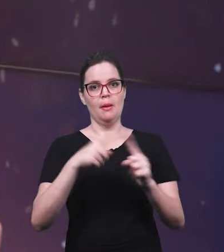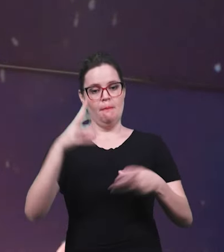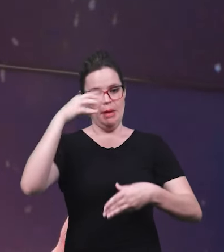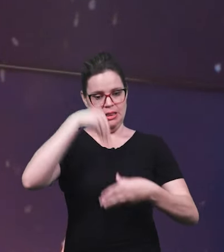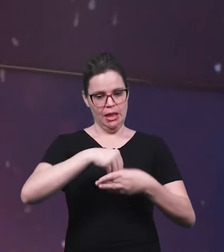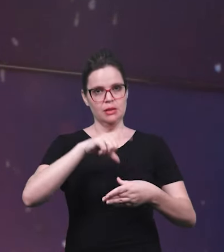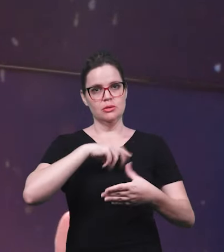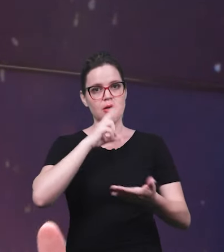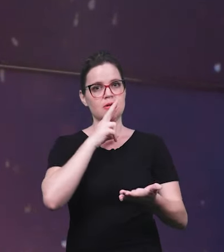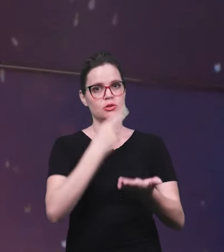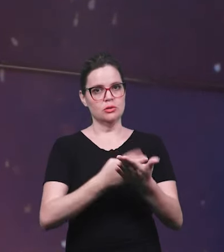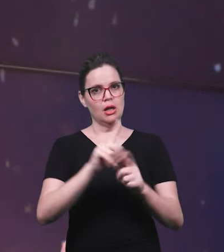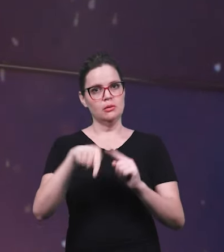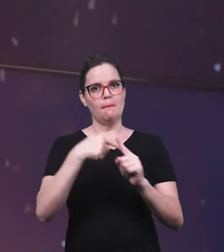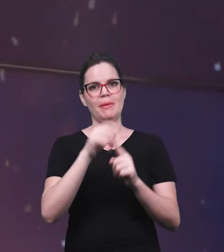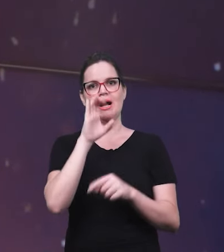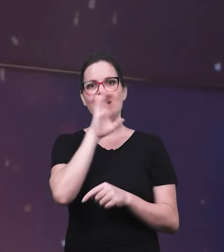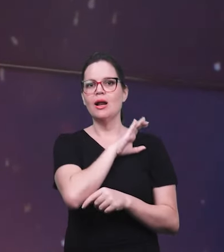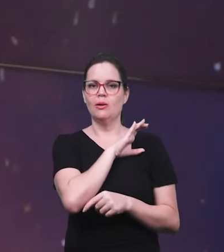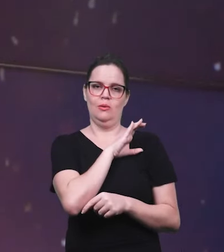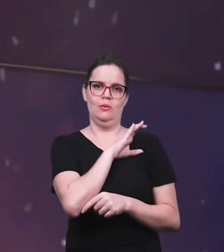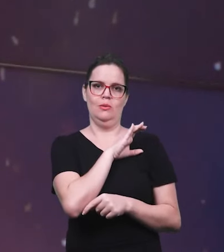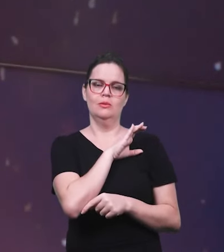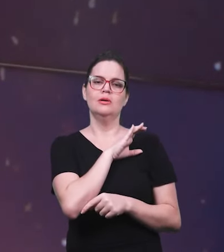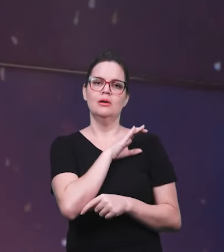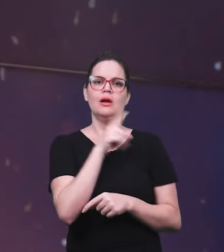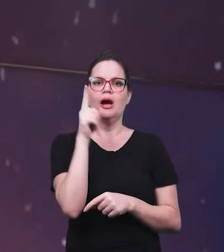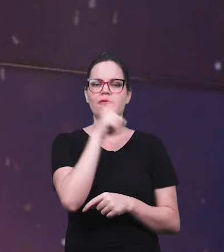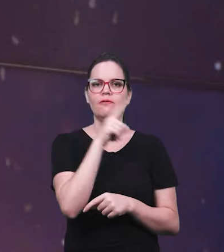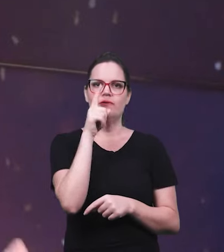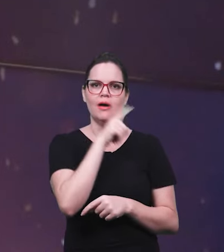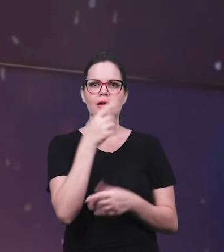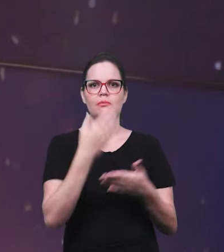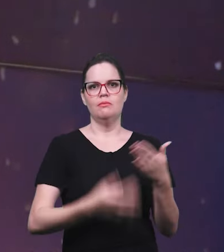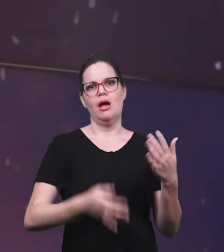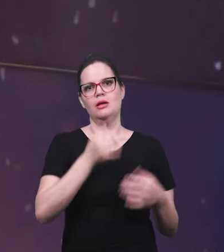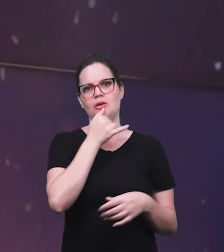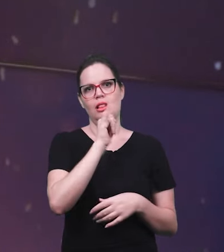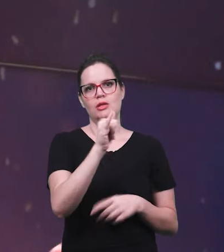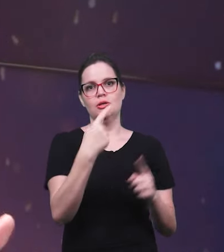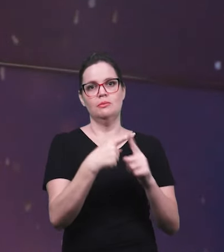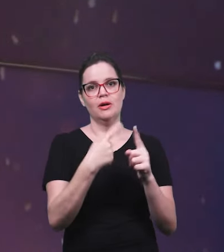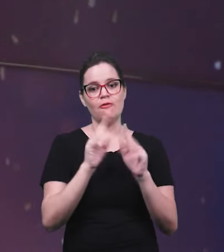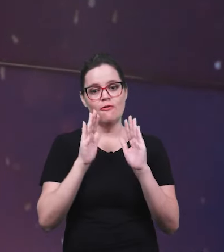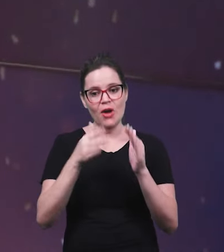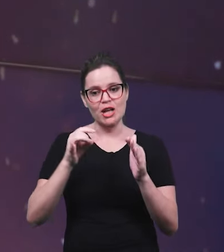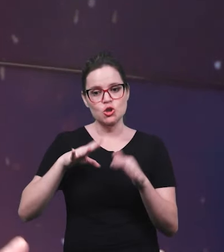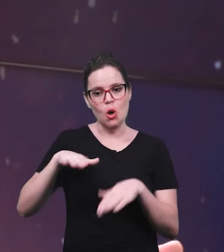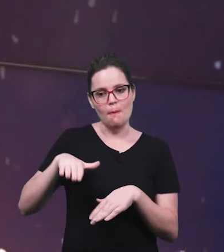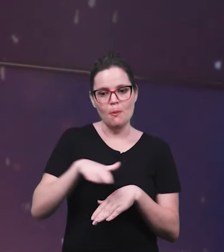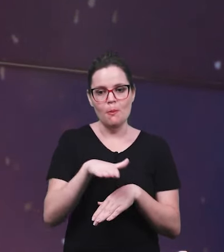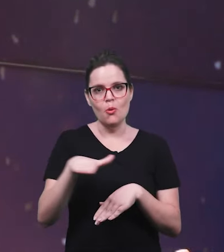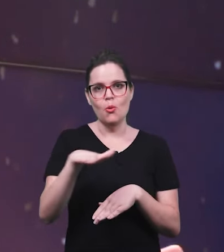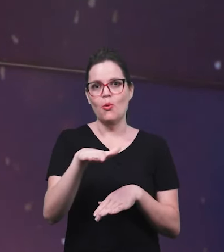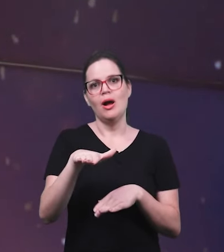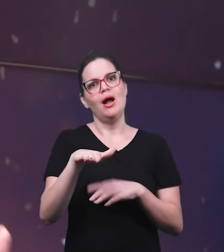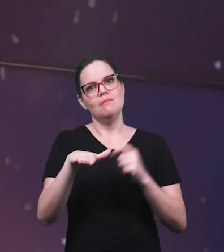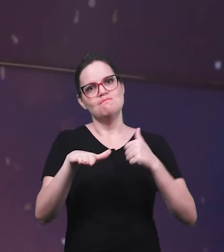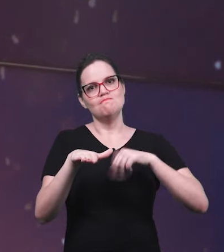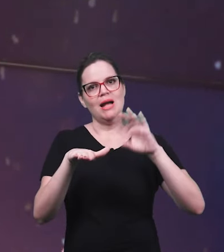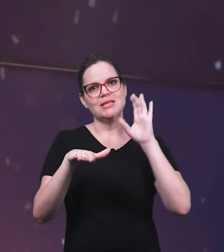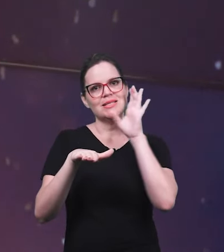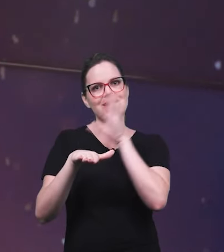trabalho, gera calor também e perde energia que deveria ser só para uma finalidade e ele acaba gerando outra também, né?